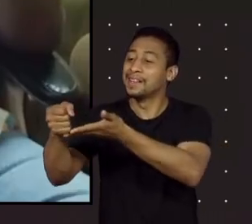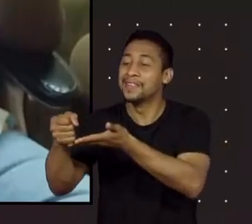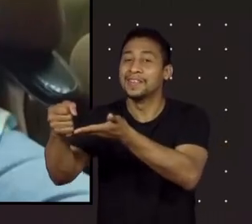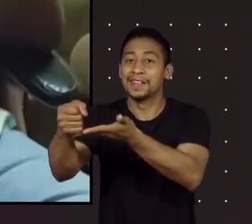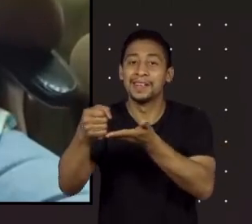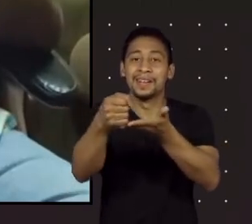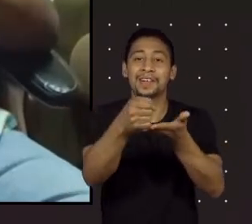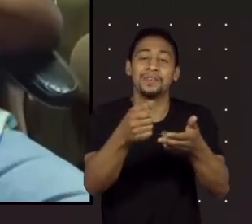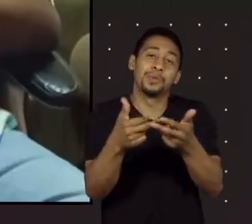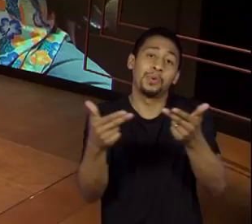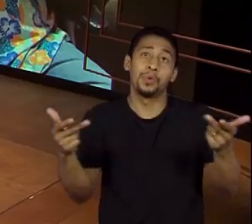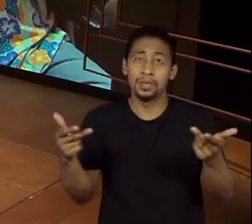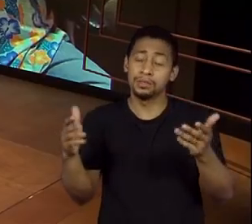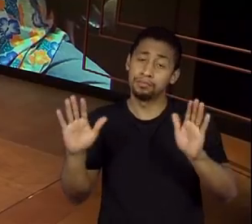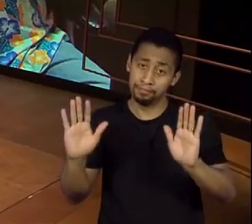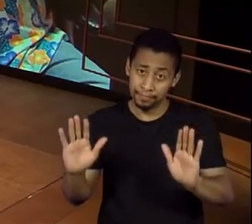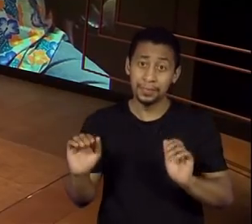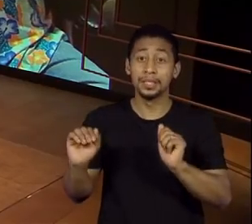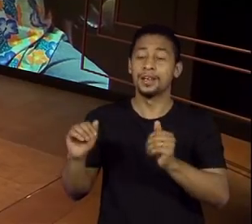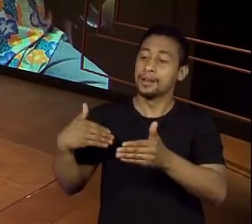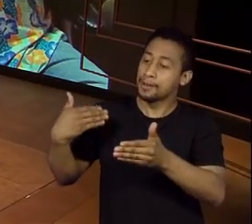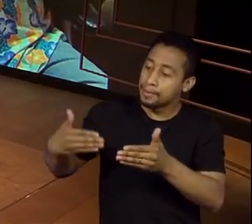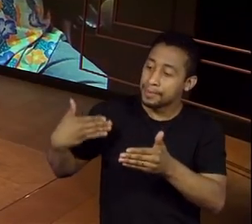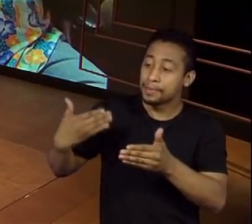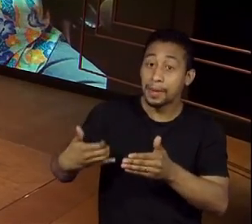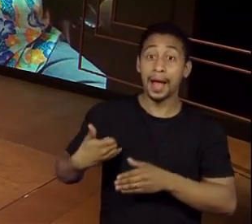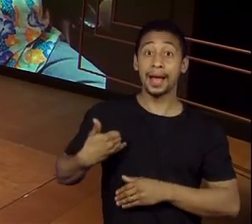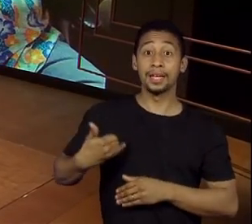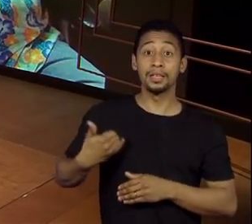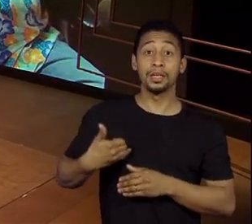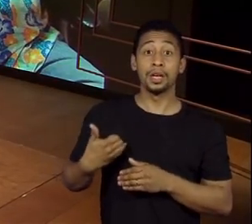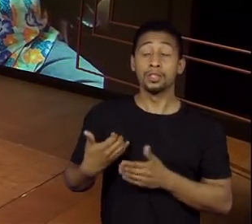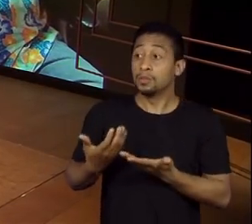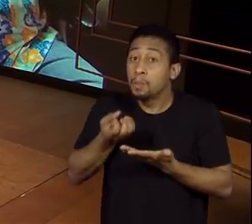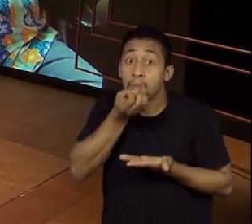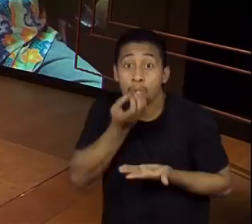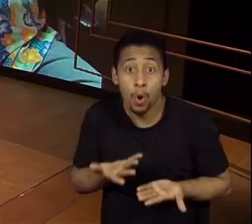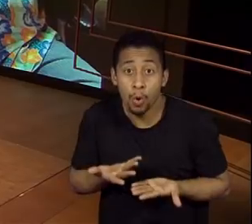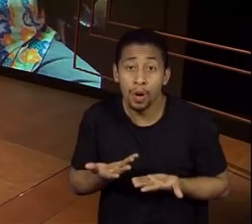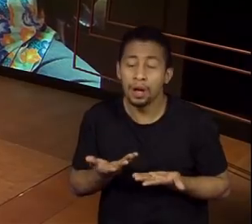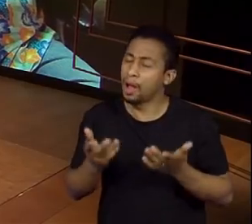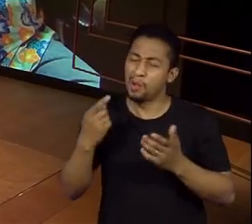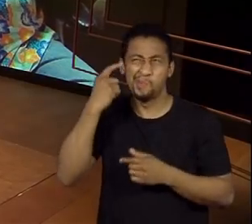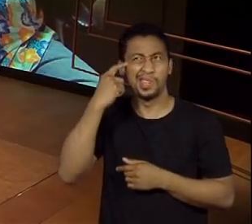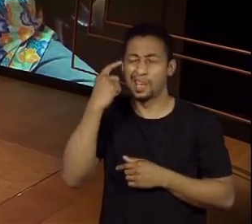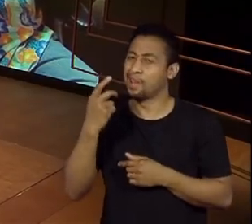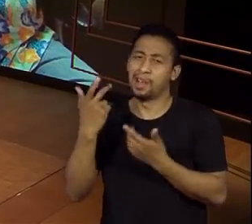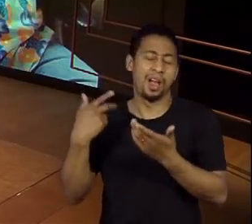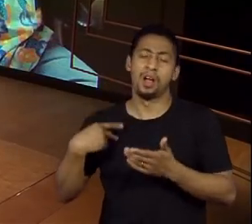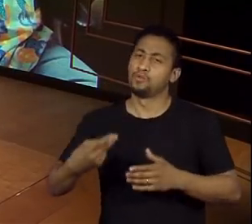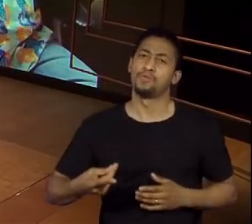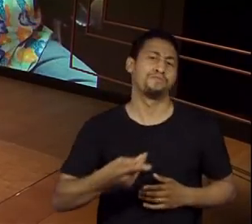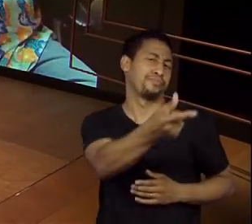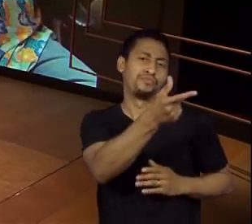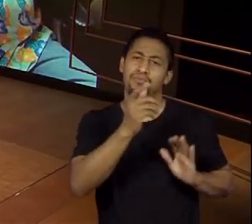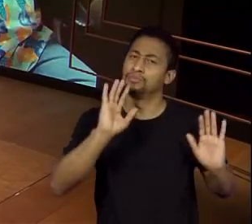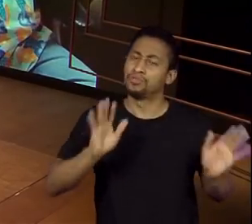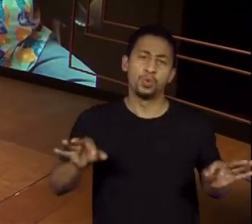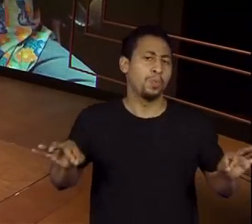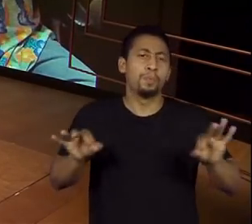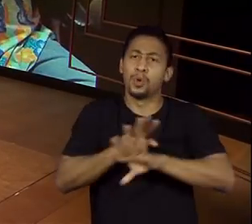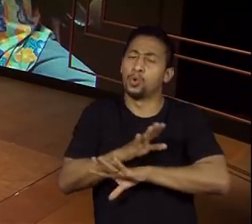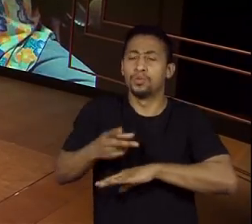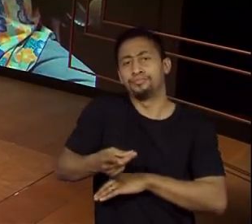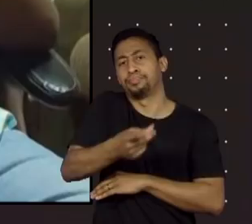eu já estava na idade boa de ir embora, de voar. Que até então não tinha dado voo, sim, mas um voo